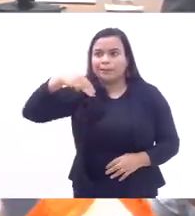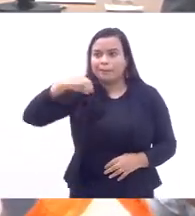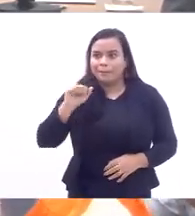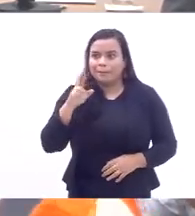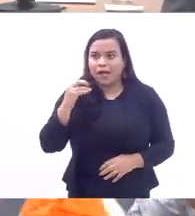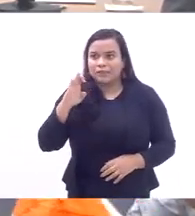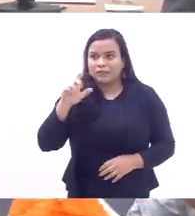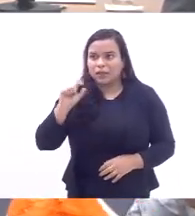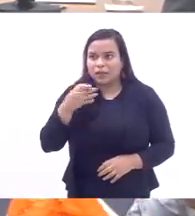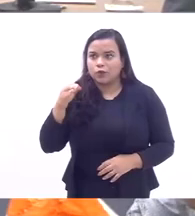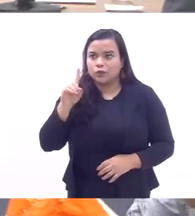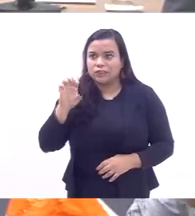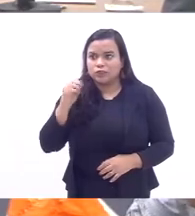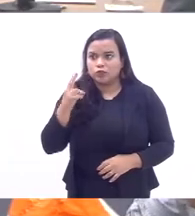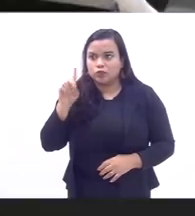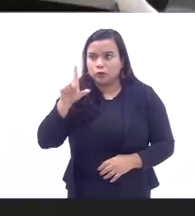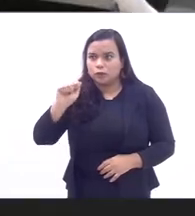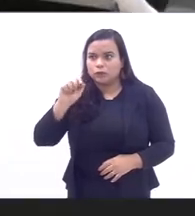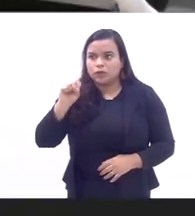Marcelo de Souza Soares,